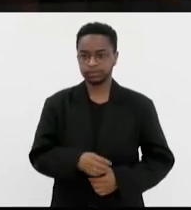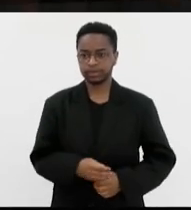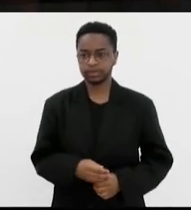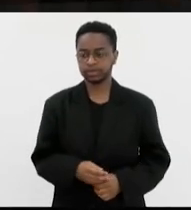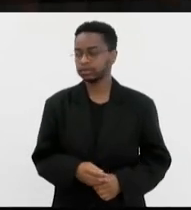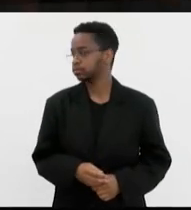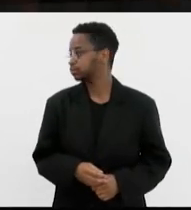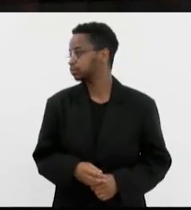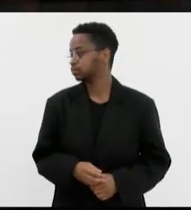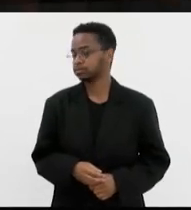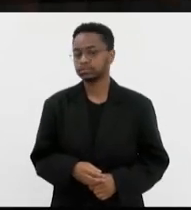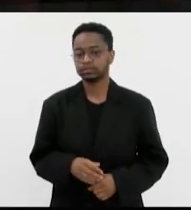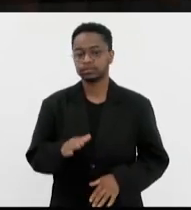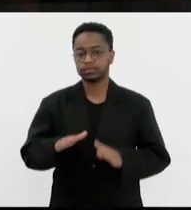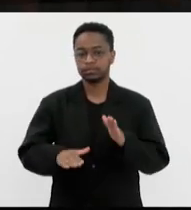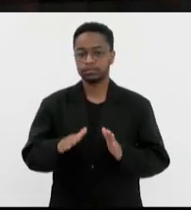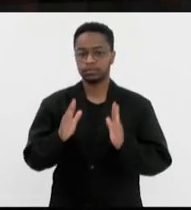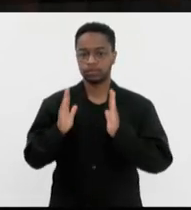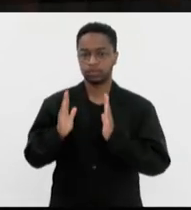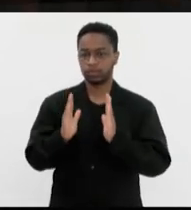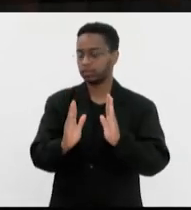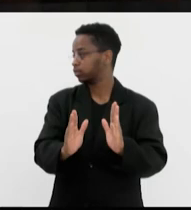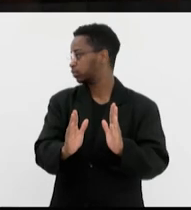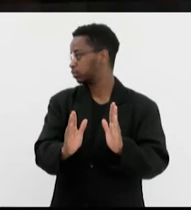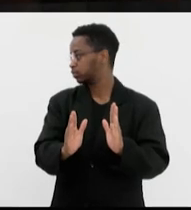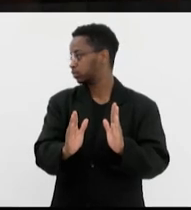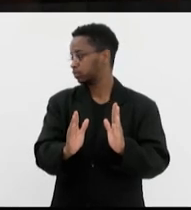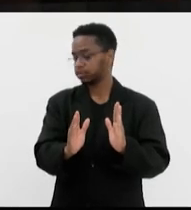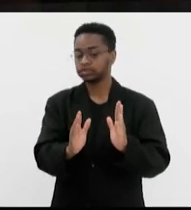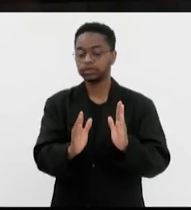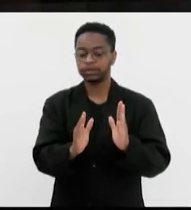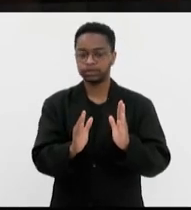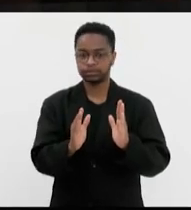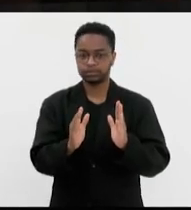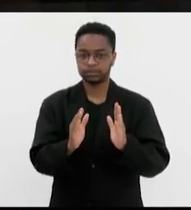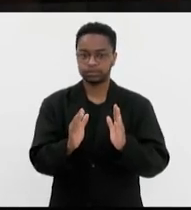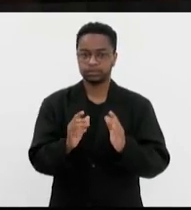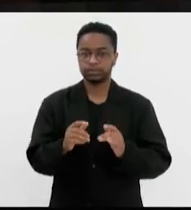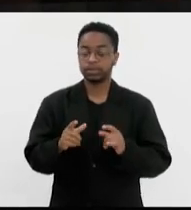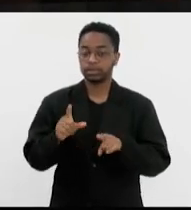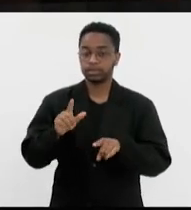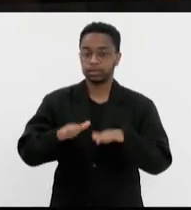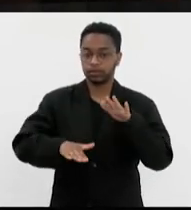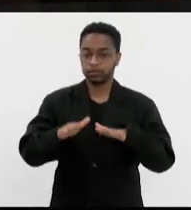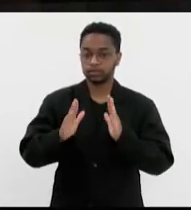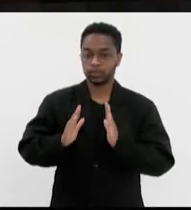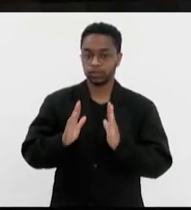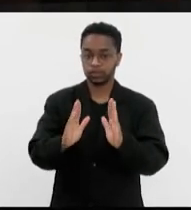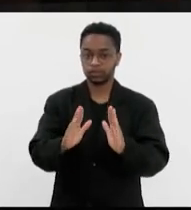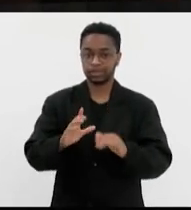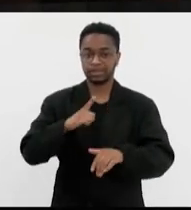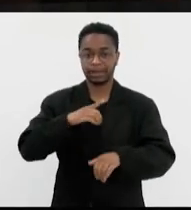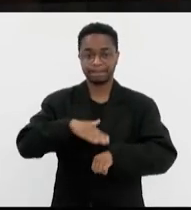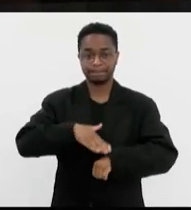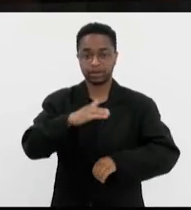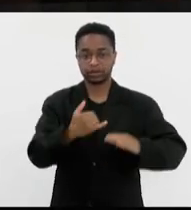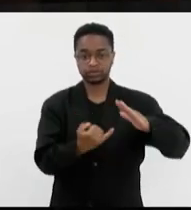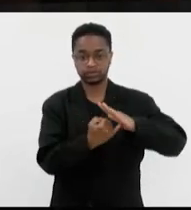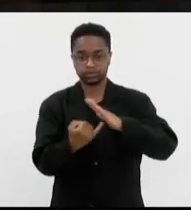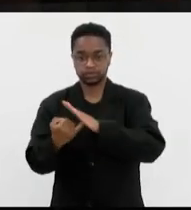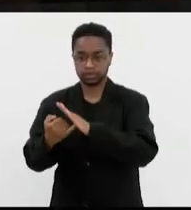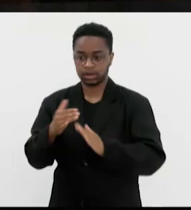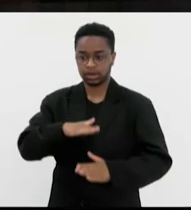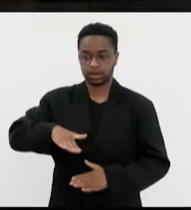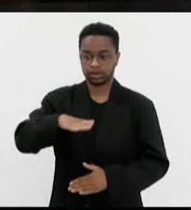aquele corredor ali, o corredor que esteja mais institucionalizado na área do